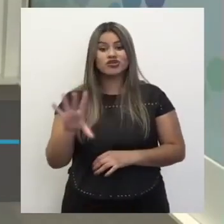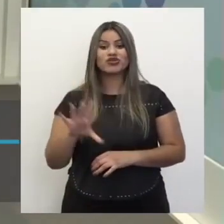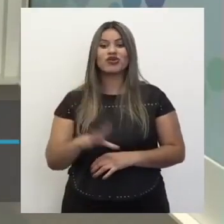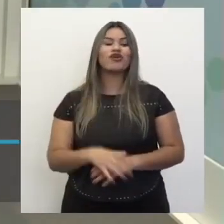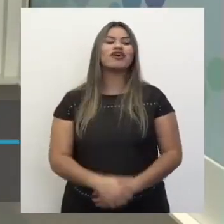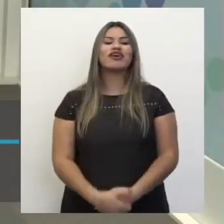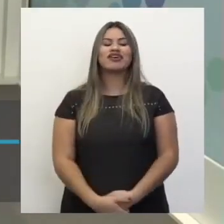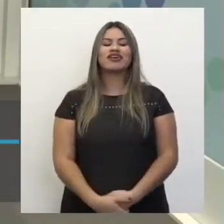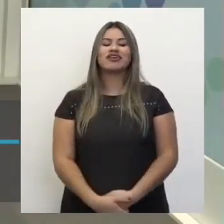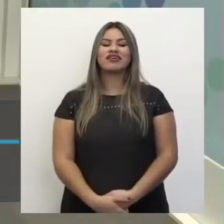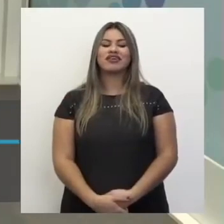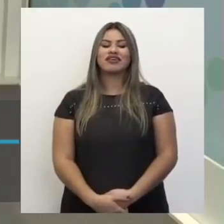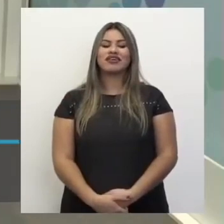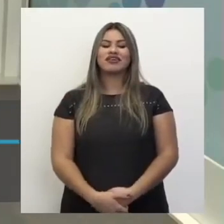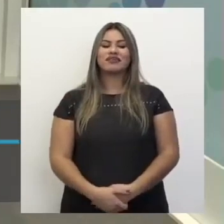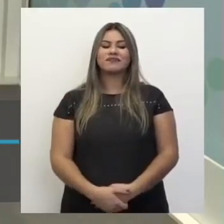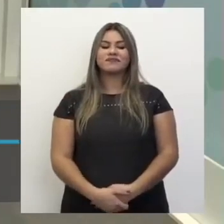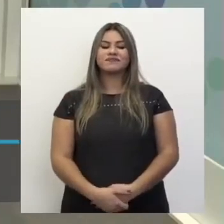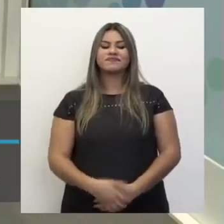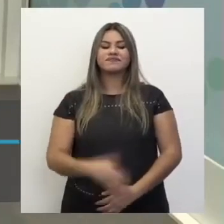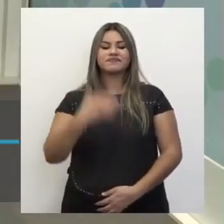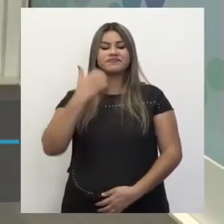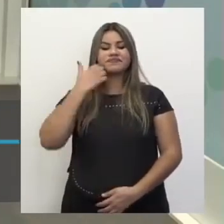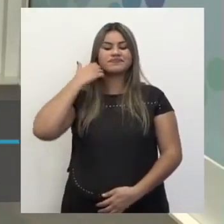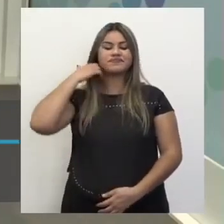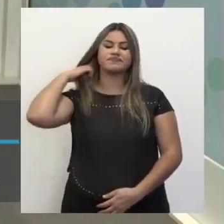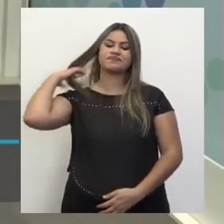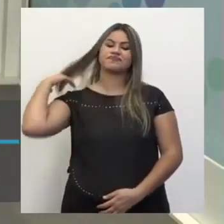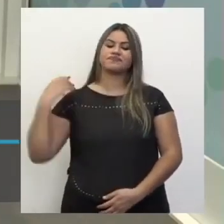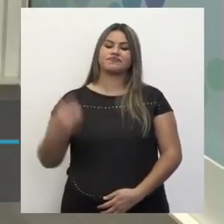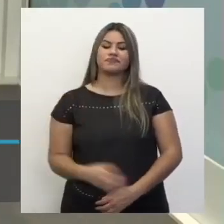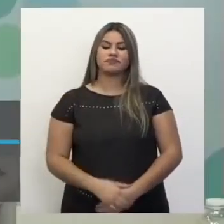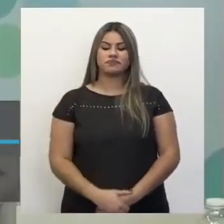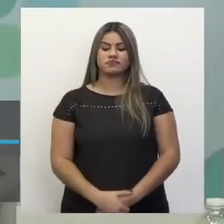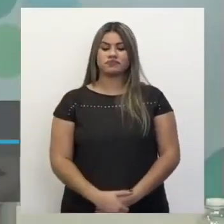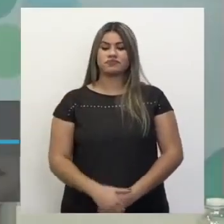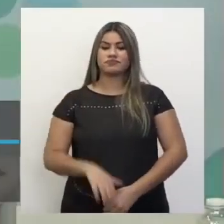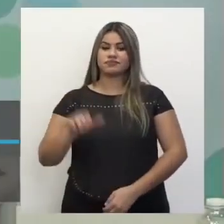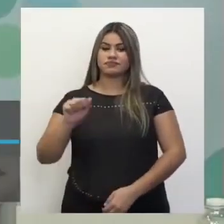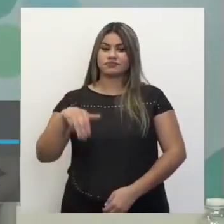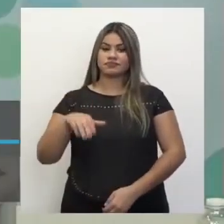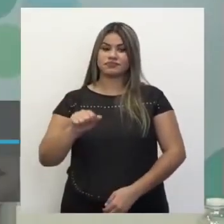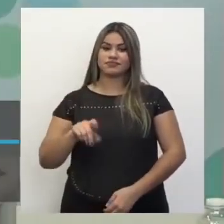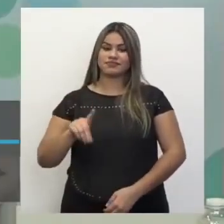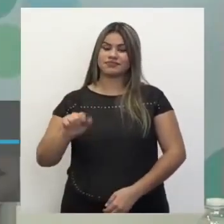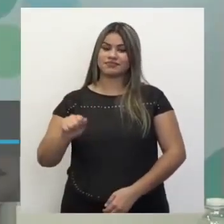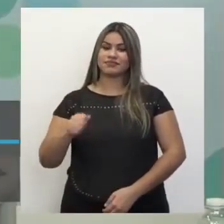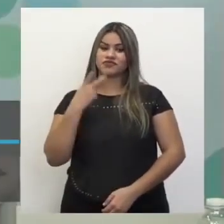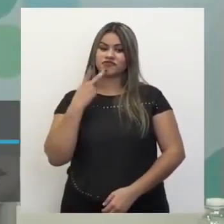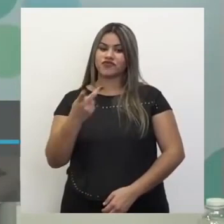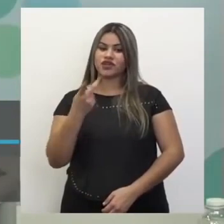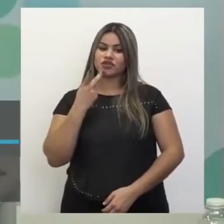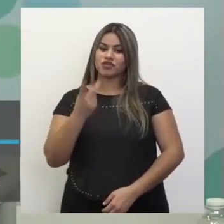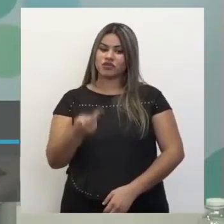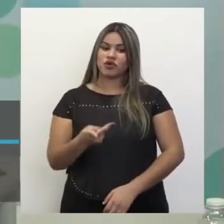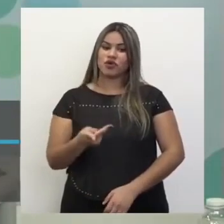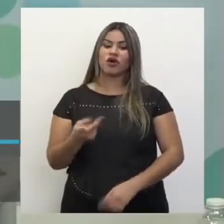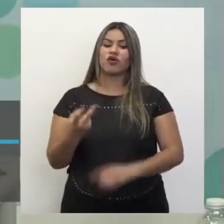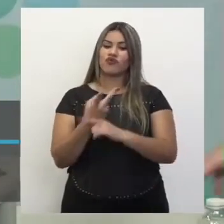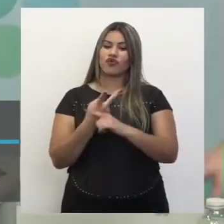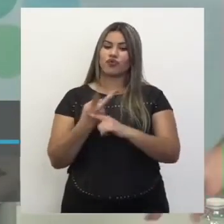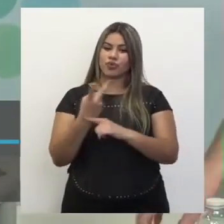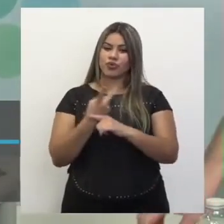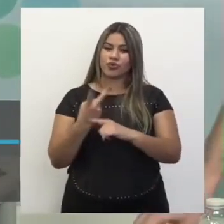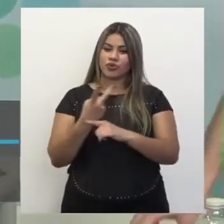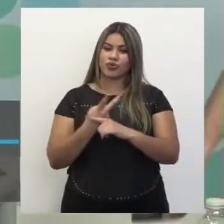ter mais momentos, tá, gente? Da gente compartilhar. Bem interessantes. Ó, a Amanda citou aqui, olha só. Quando fui procurar emprego